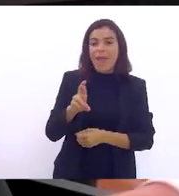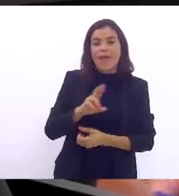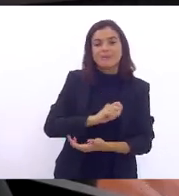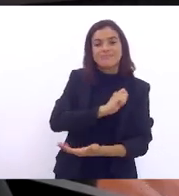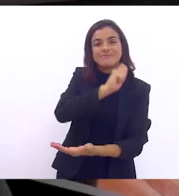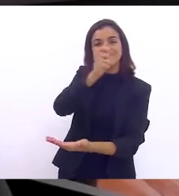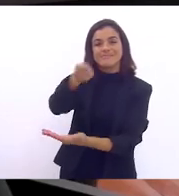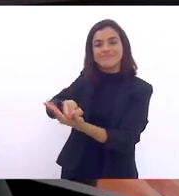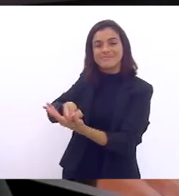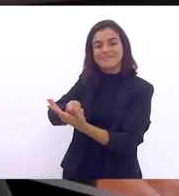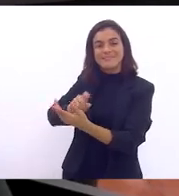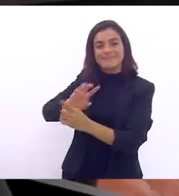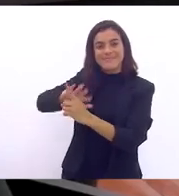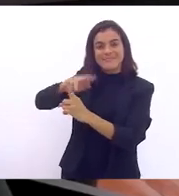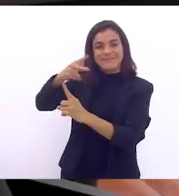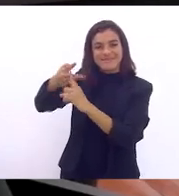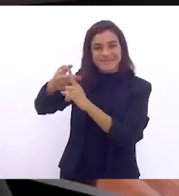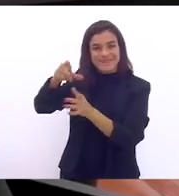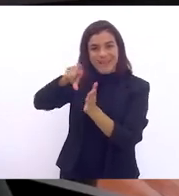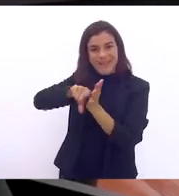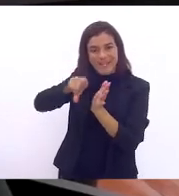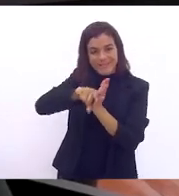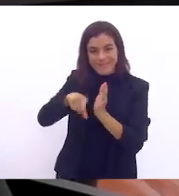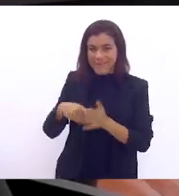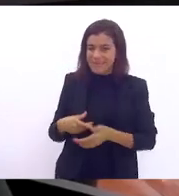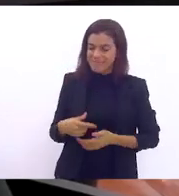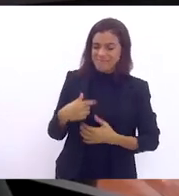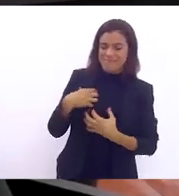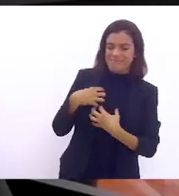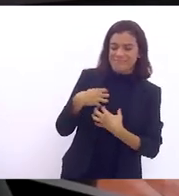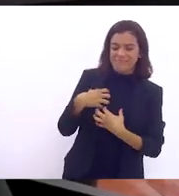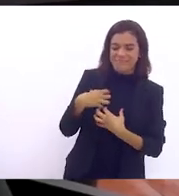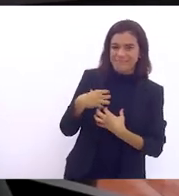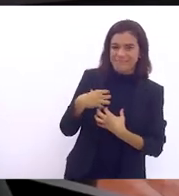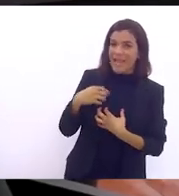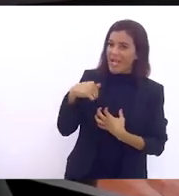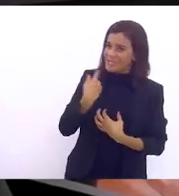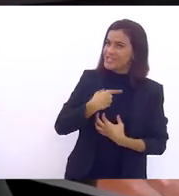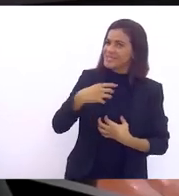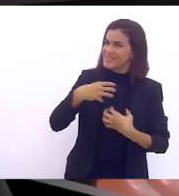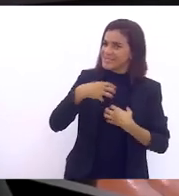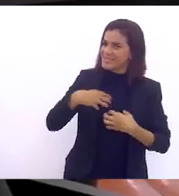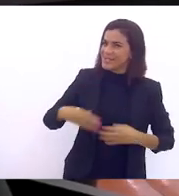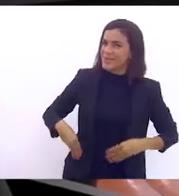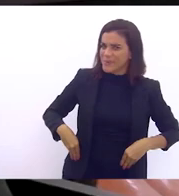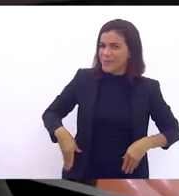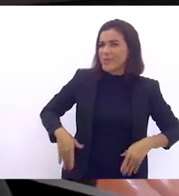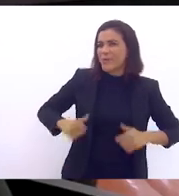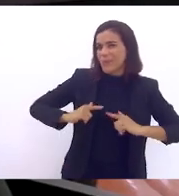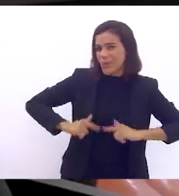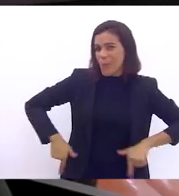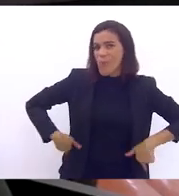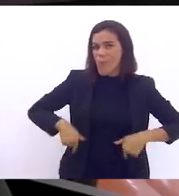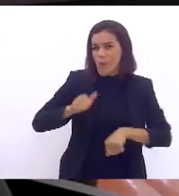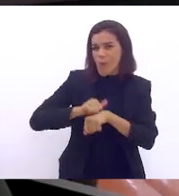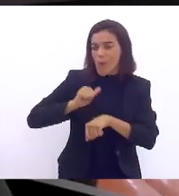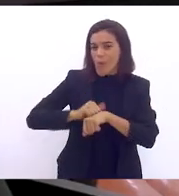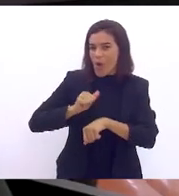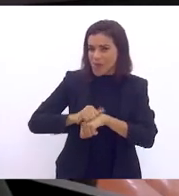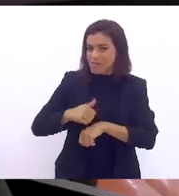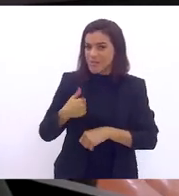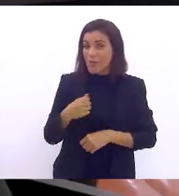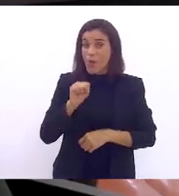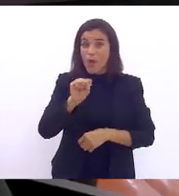reajuste da tarifa então a gente já sentiu isso no bolso em 6 meses o pedágio foi registado em 9%